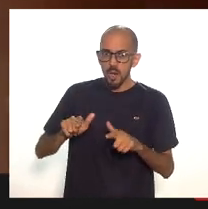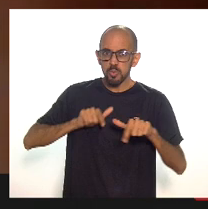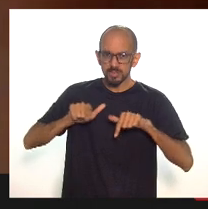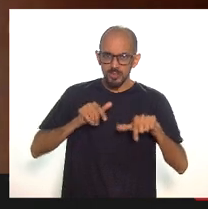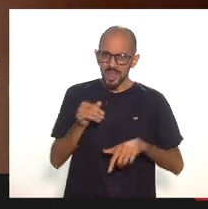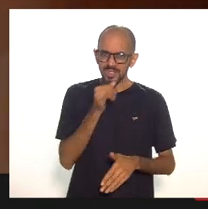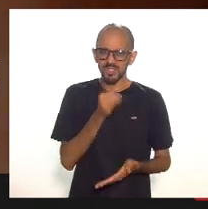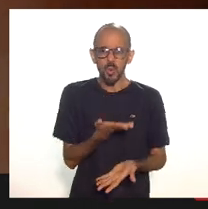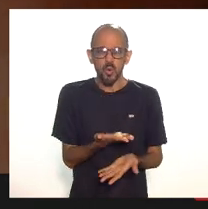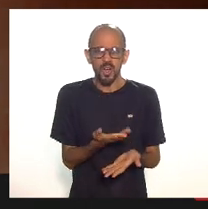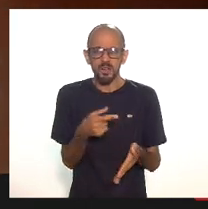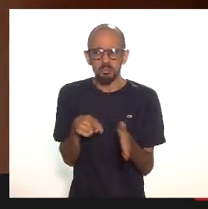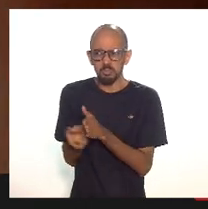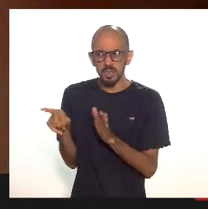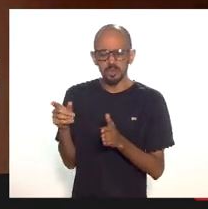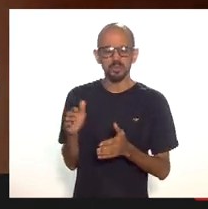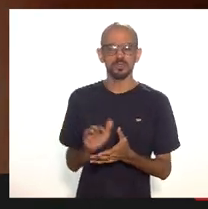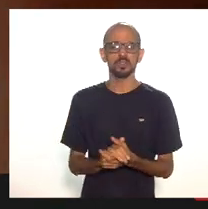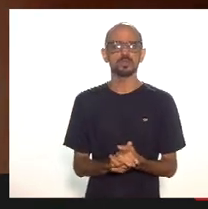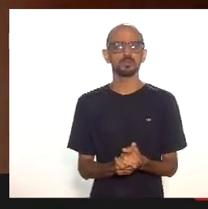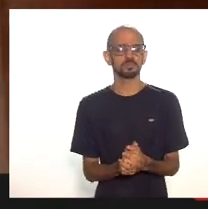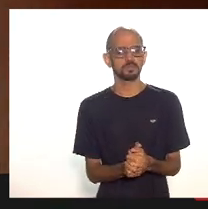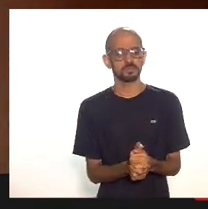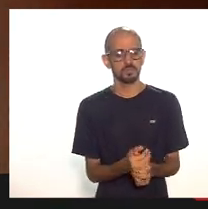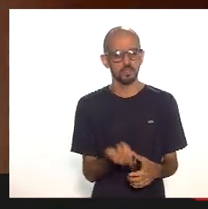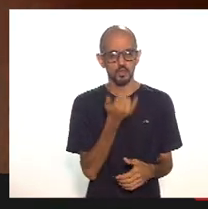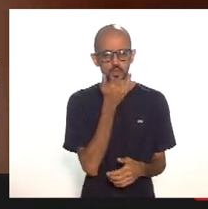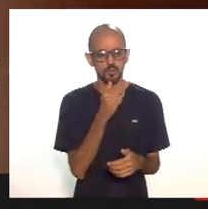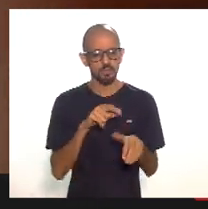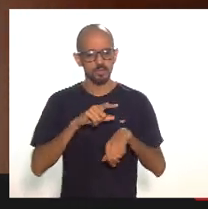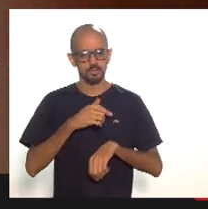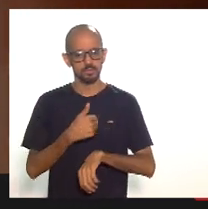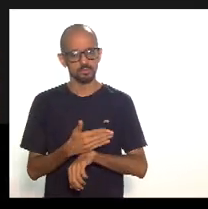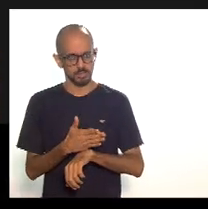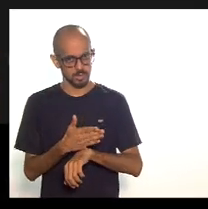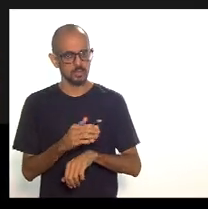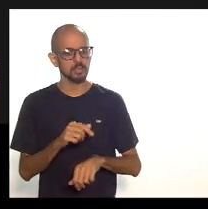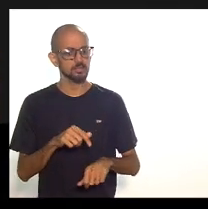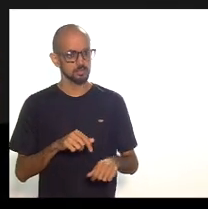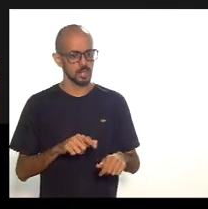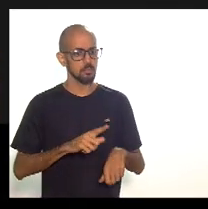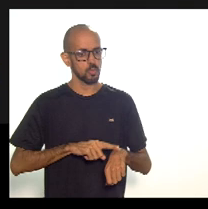nesse momento? São as perguntas que quero fazer. Desculpe se passei do tempo.